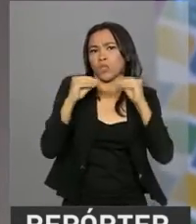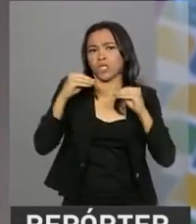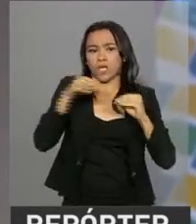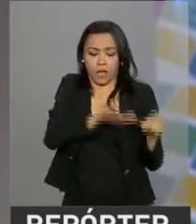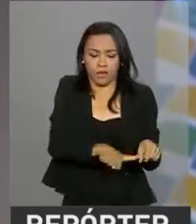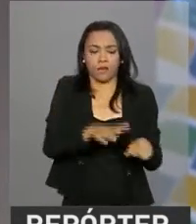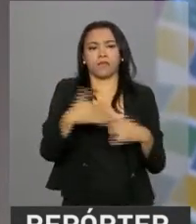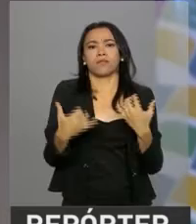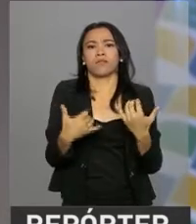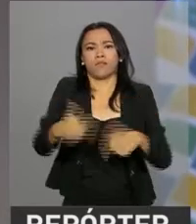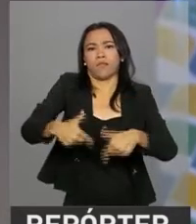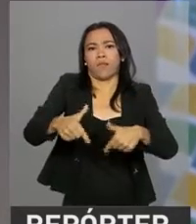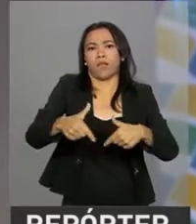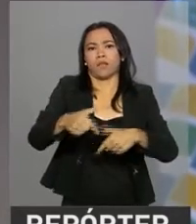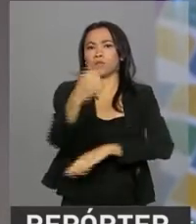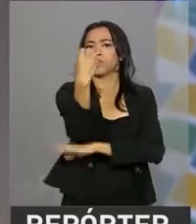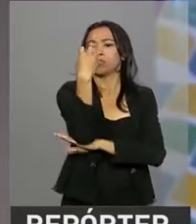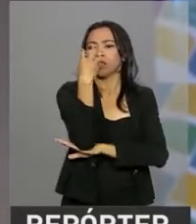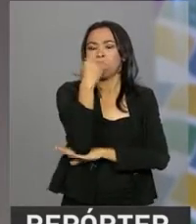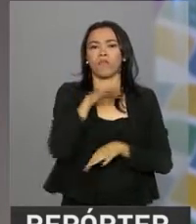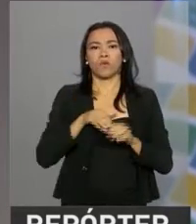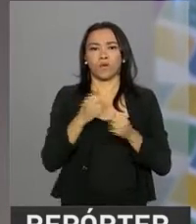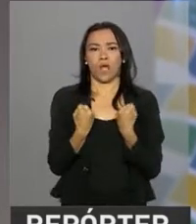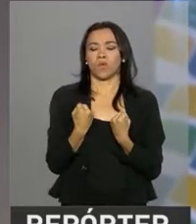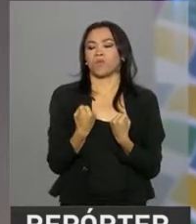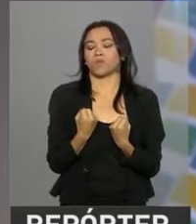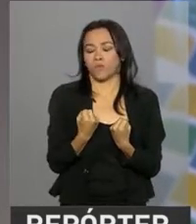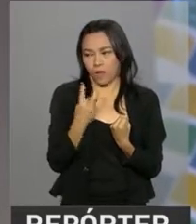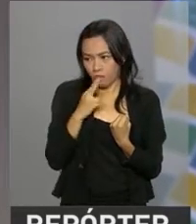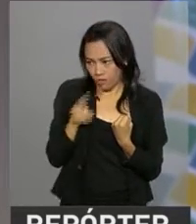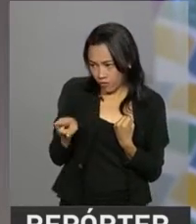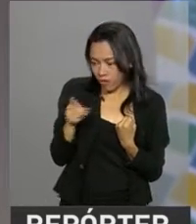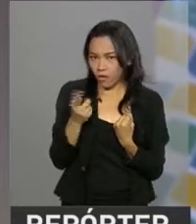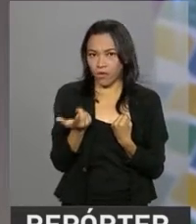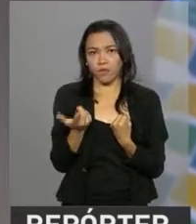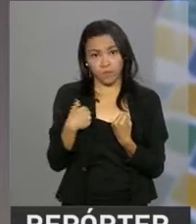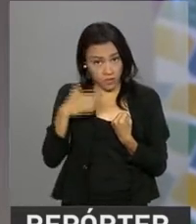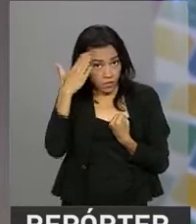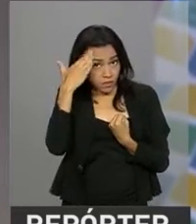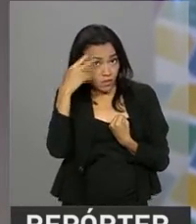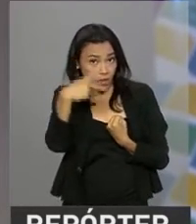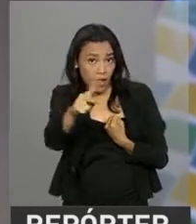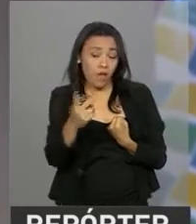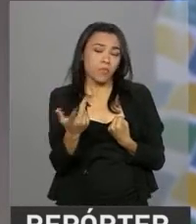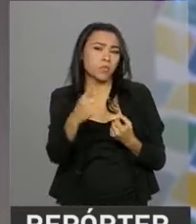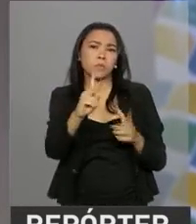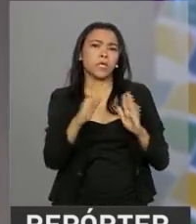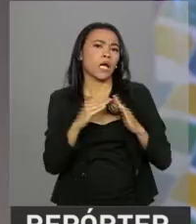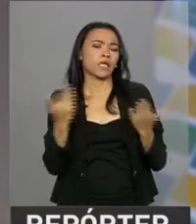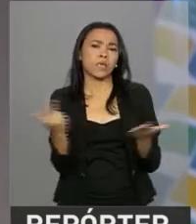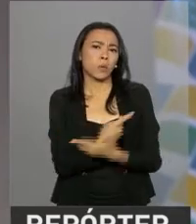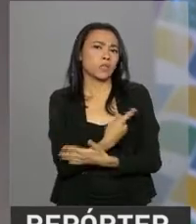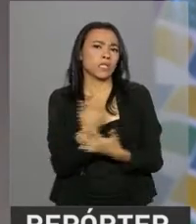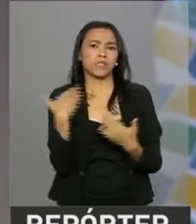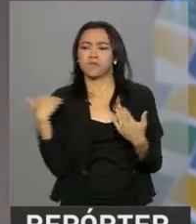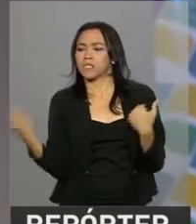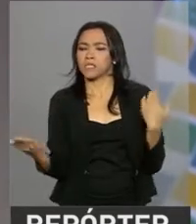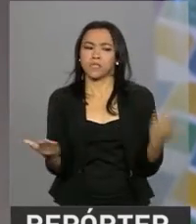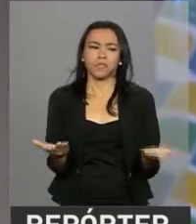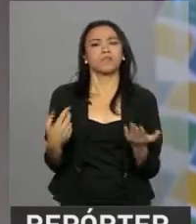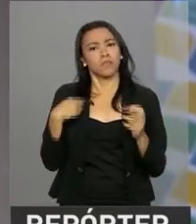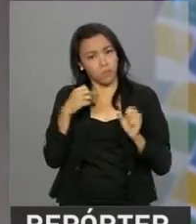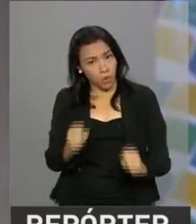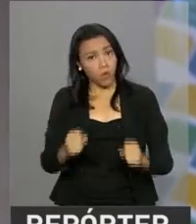exposta né neste semáforos Você sabe de alguma situação da sua família da sua própria casa da sua própria vizinhança